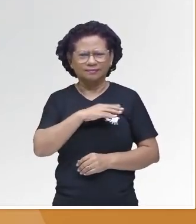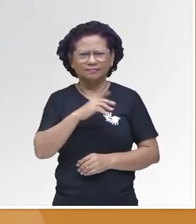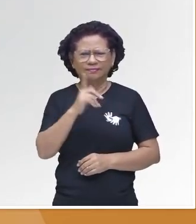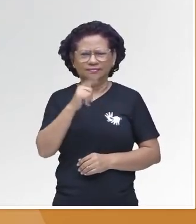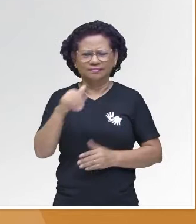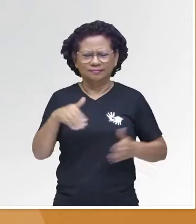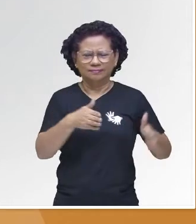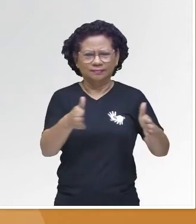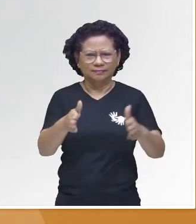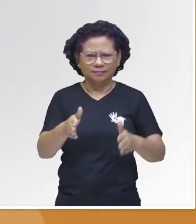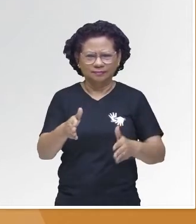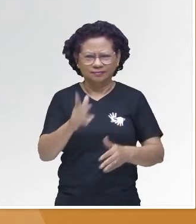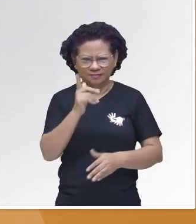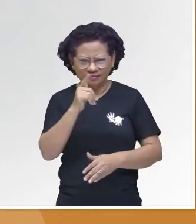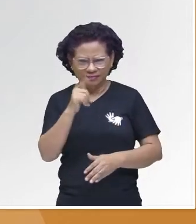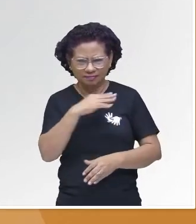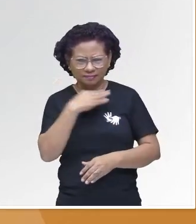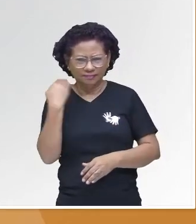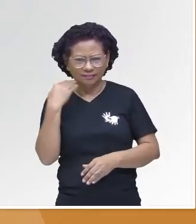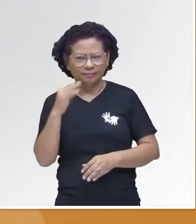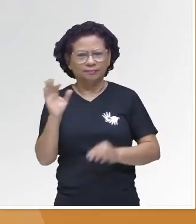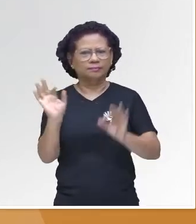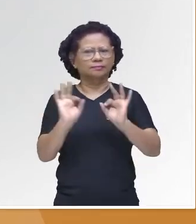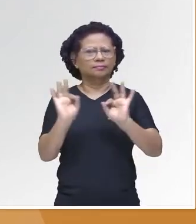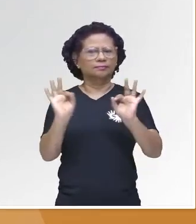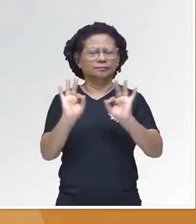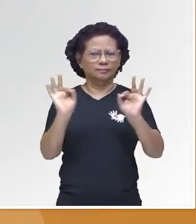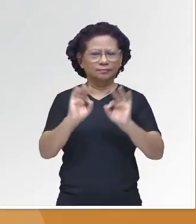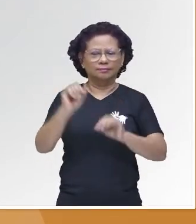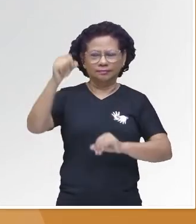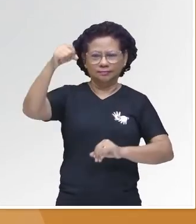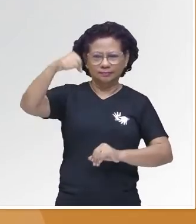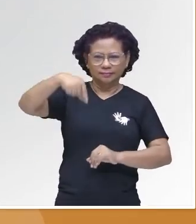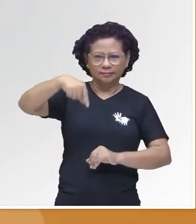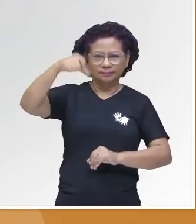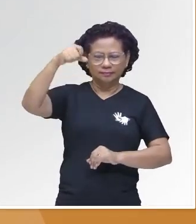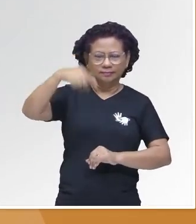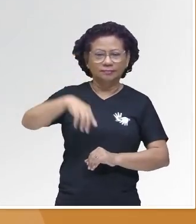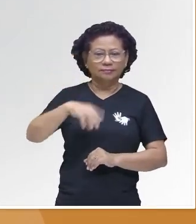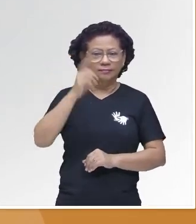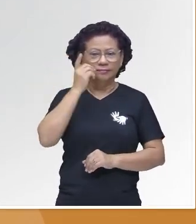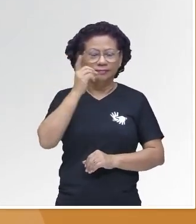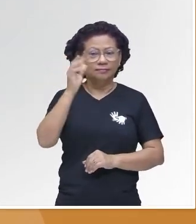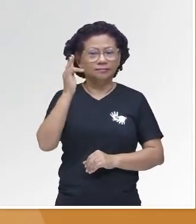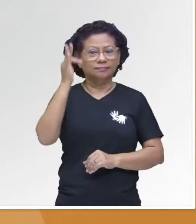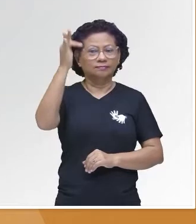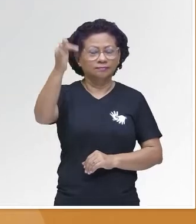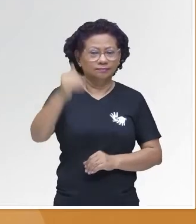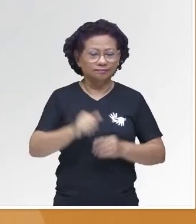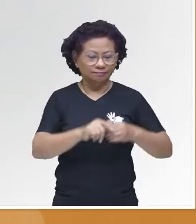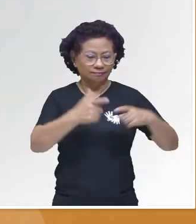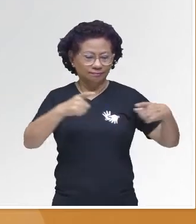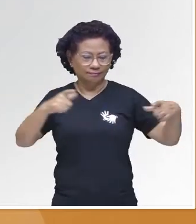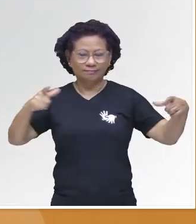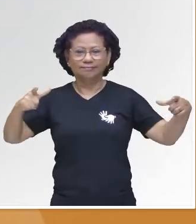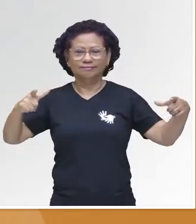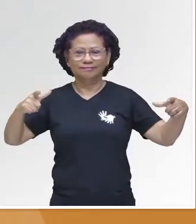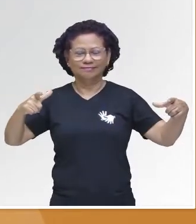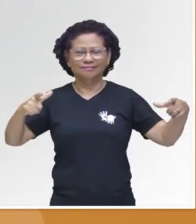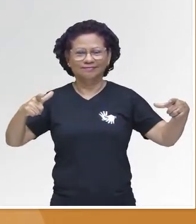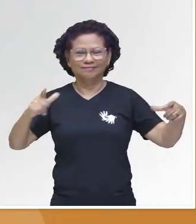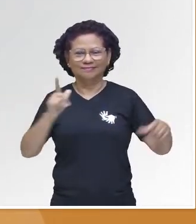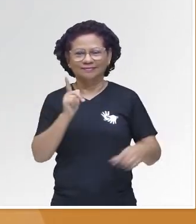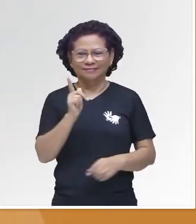não morre, a água que é feita de gotas inermes, que um dia serão maiores que o rio, grandes como